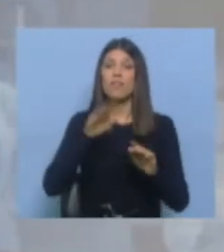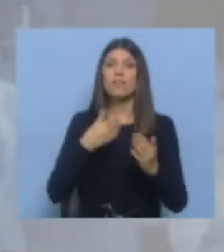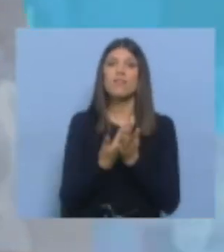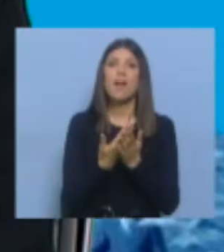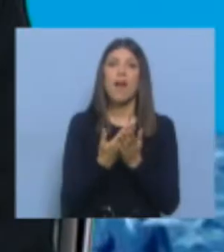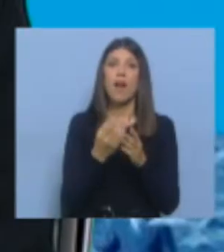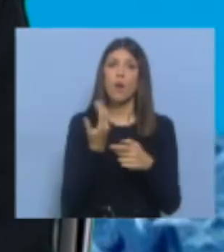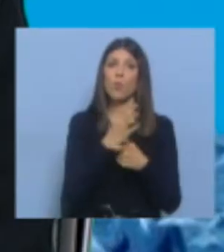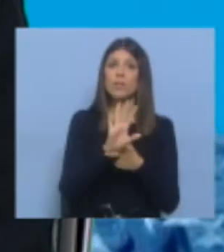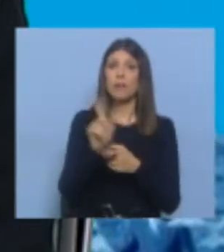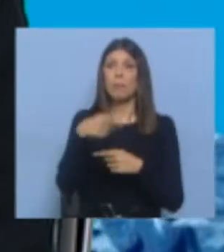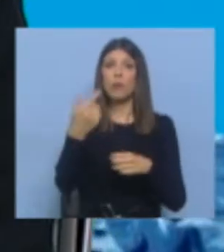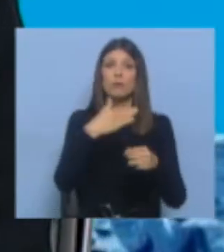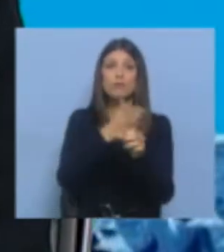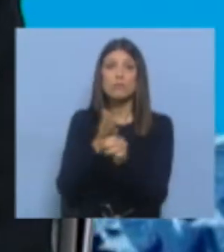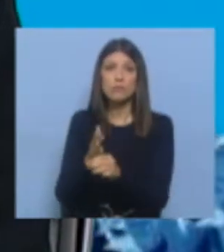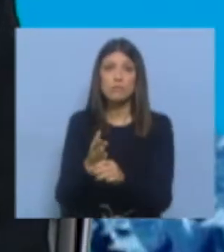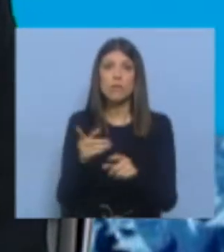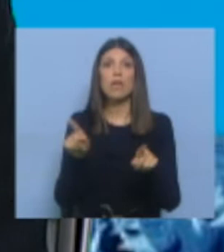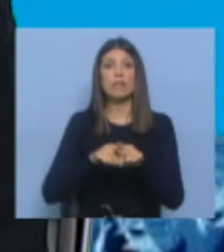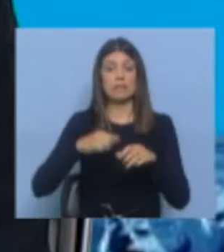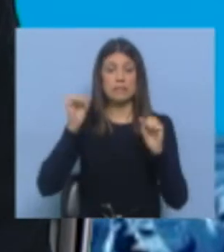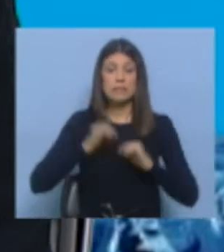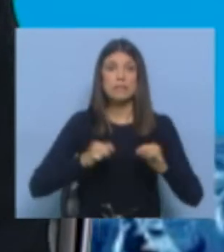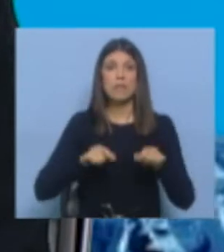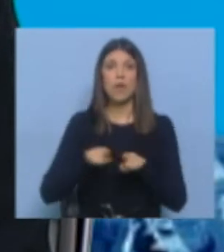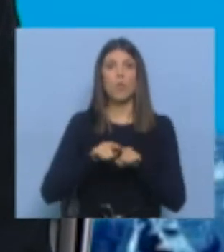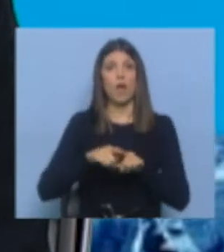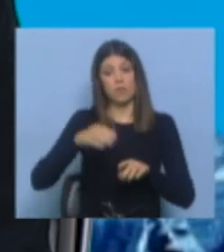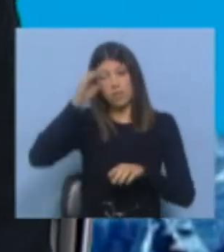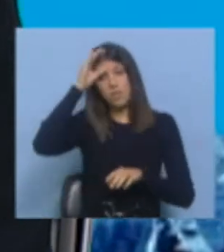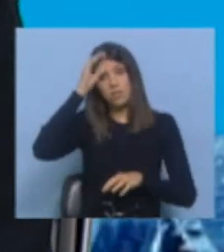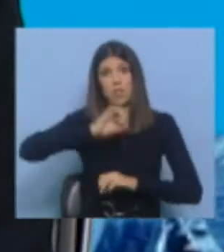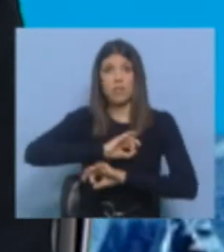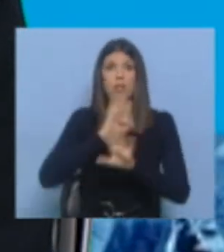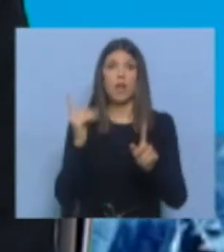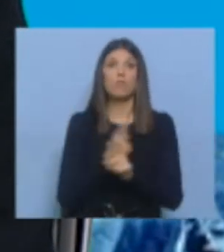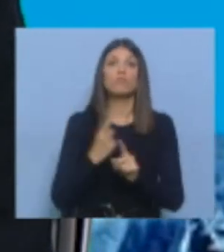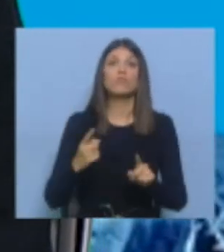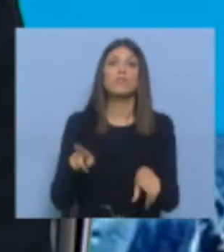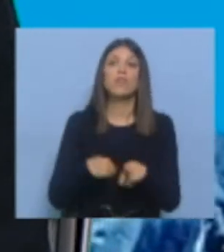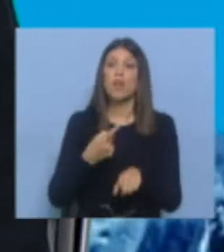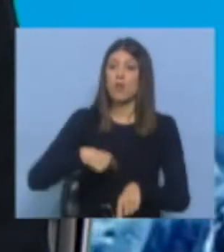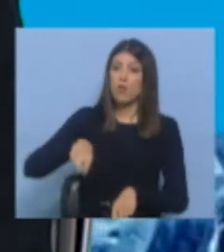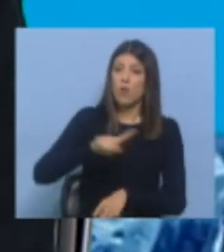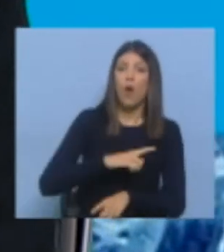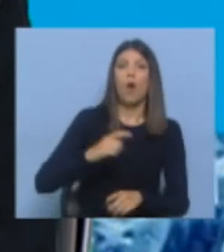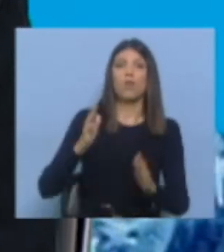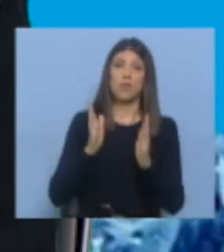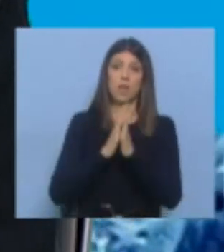que é sobretudo uma pedagogia bastante inteligente, ou seja, nós, claro